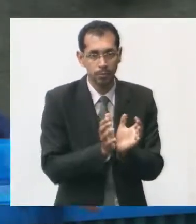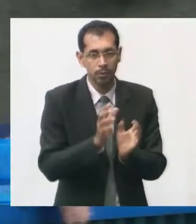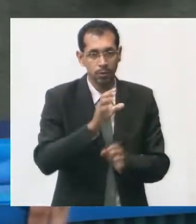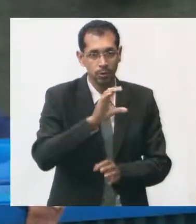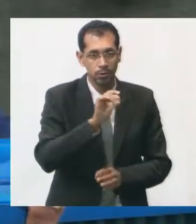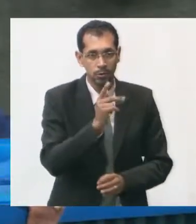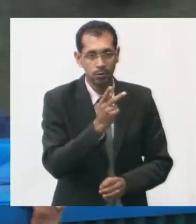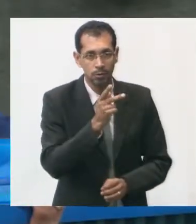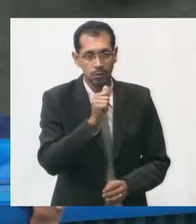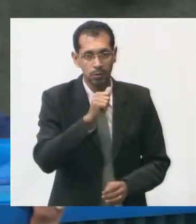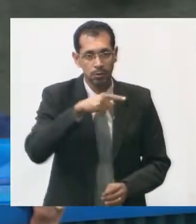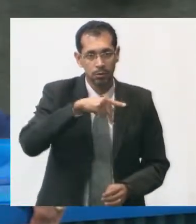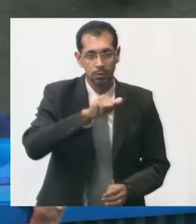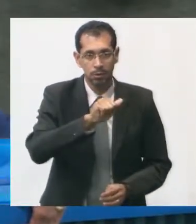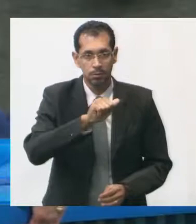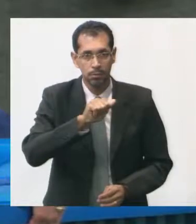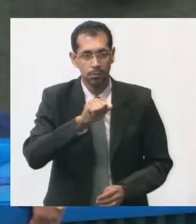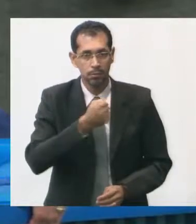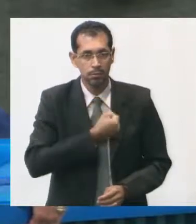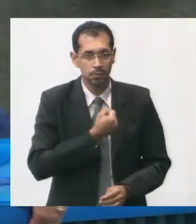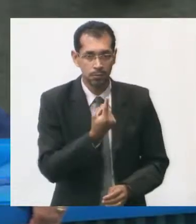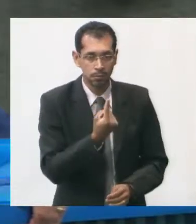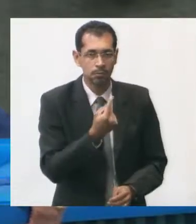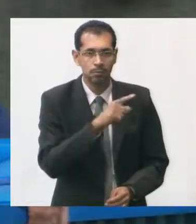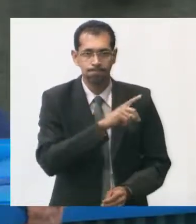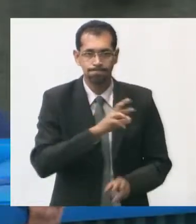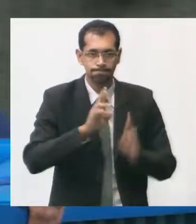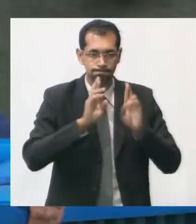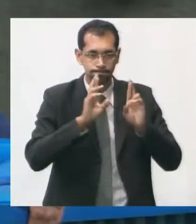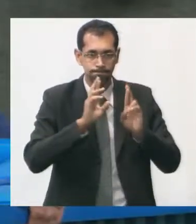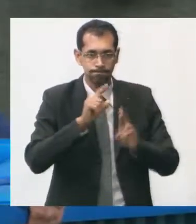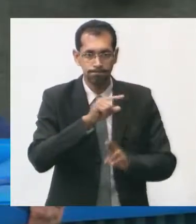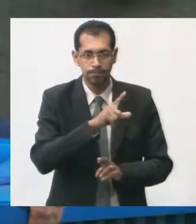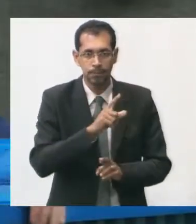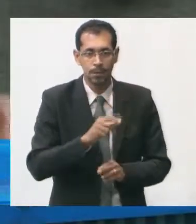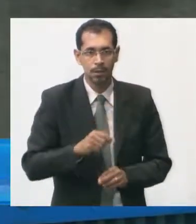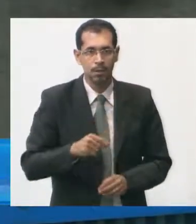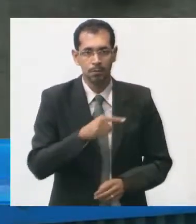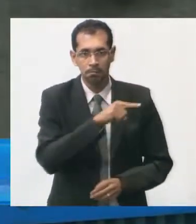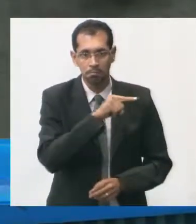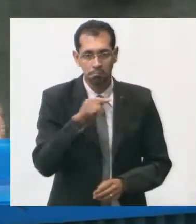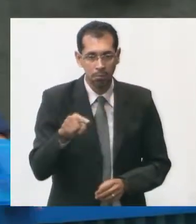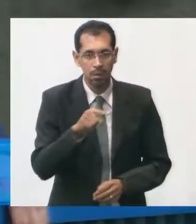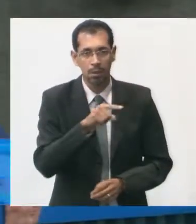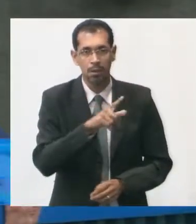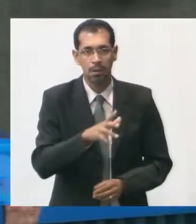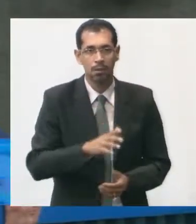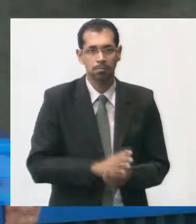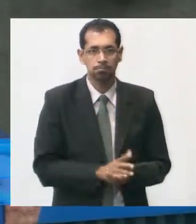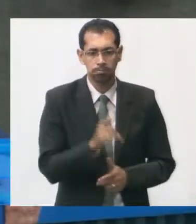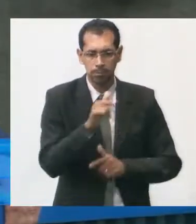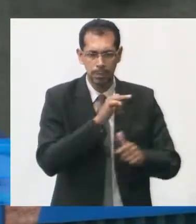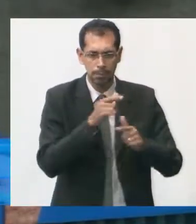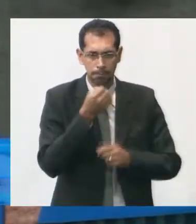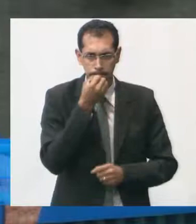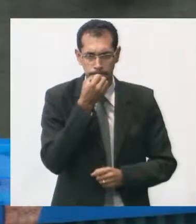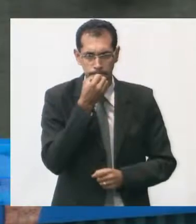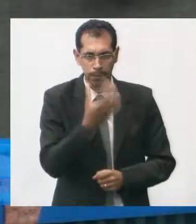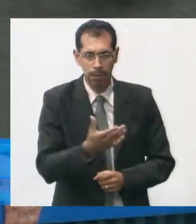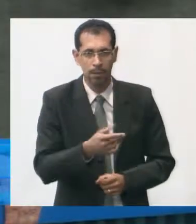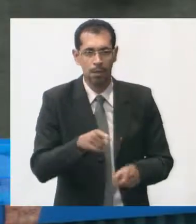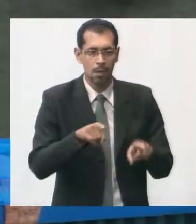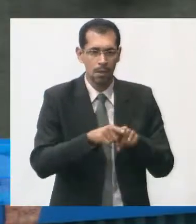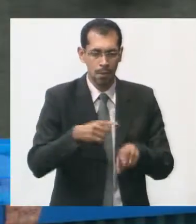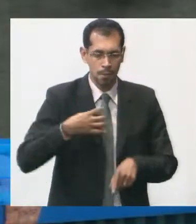torço para que façam um bom trabalho para a comunidade. Me coloco à disposição para ajudar vocês